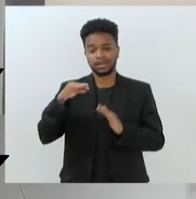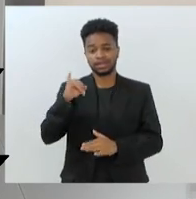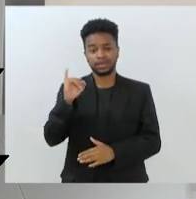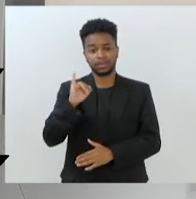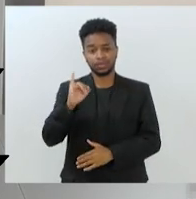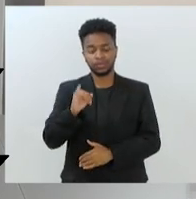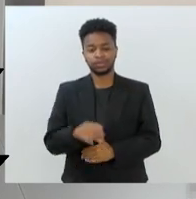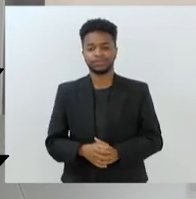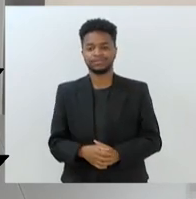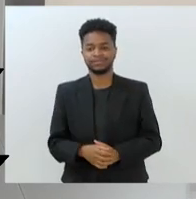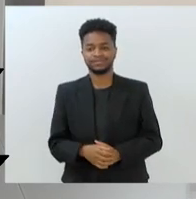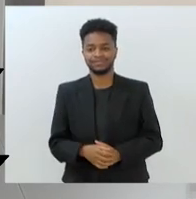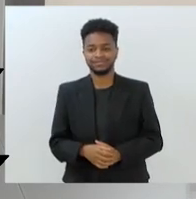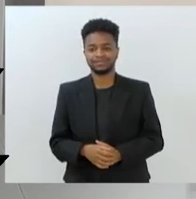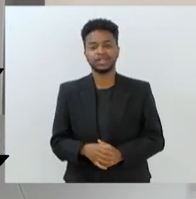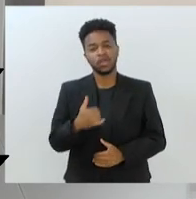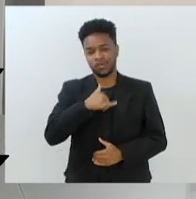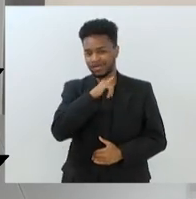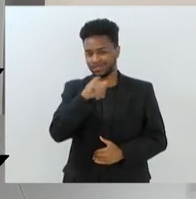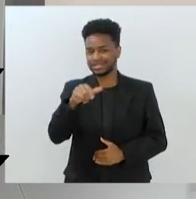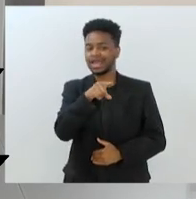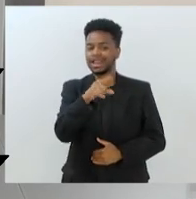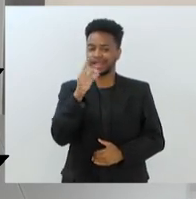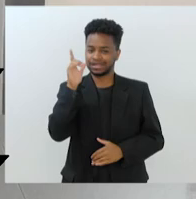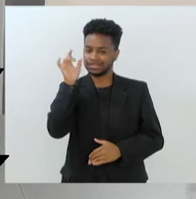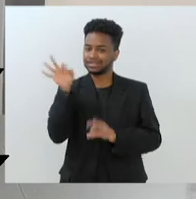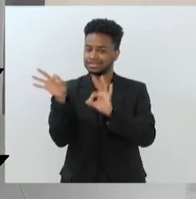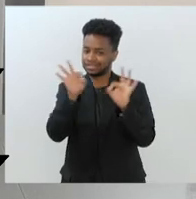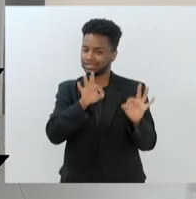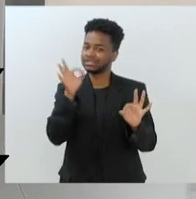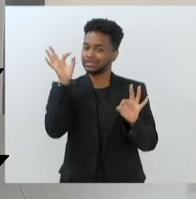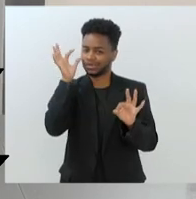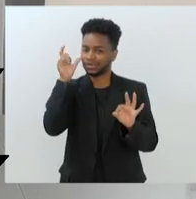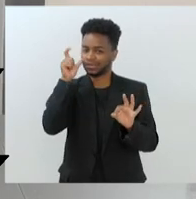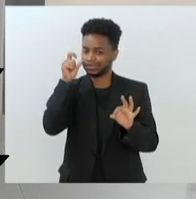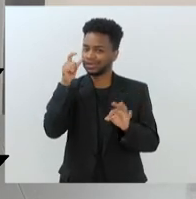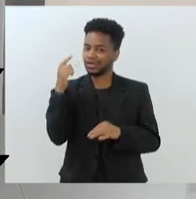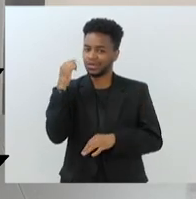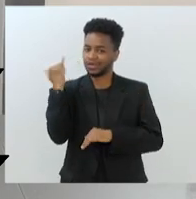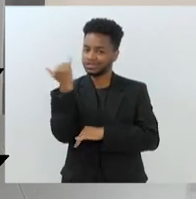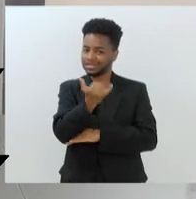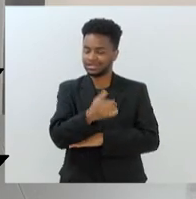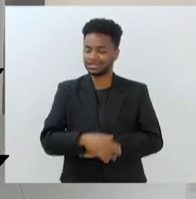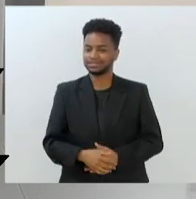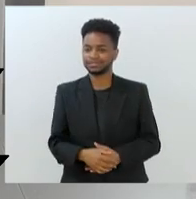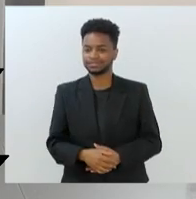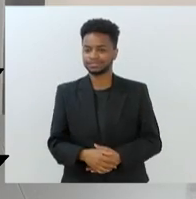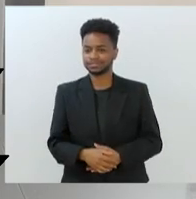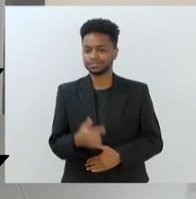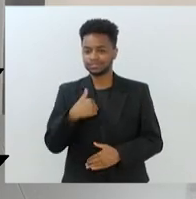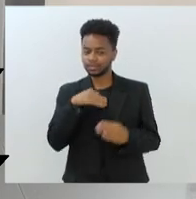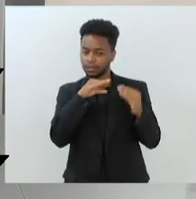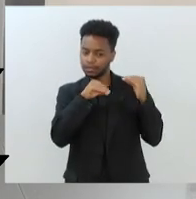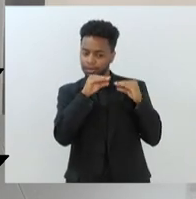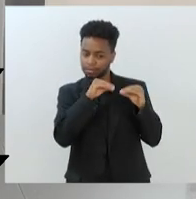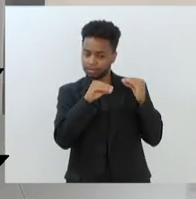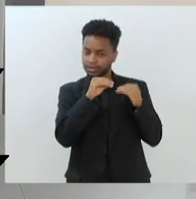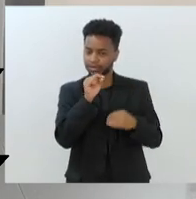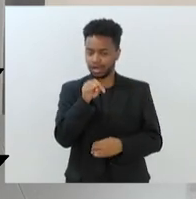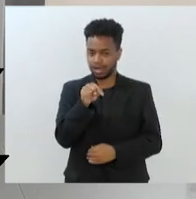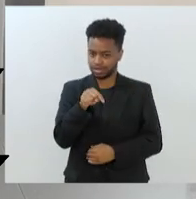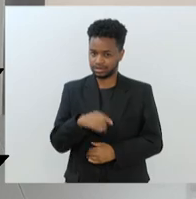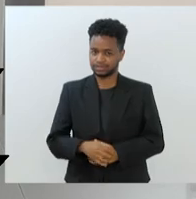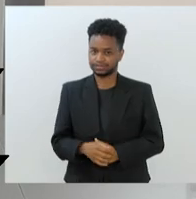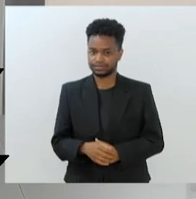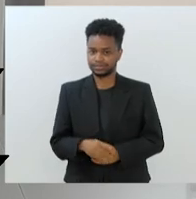Eu avisei que ele estava. Estava vendo. Estava ligado. Olha só, eu cochichei aqui, Viu, deputado